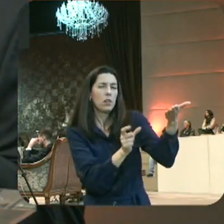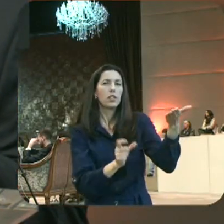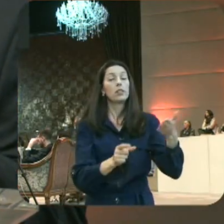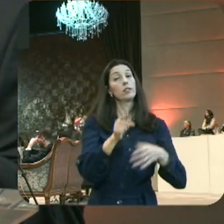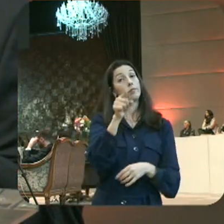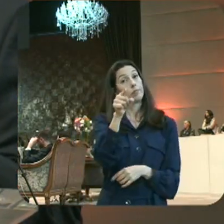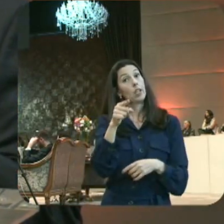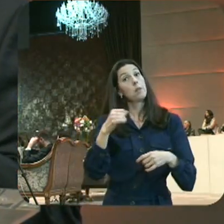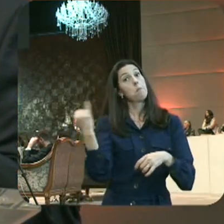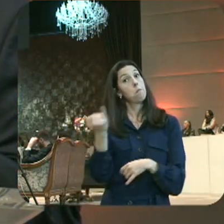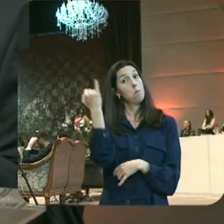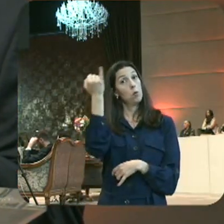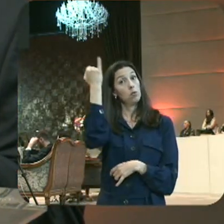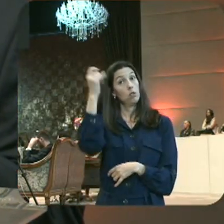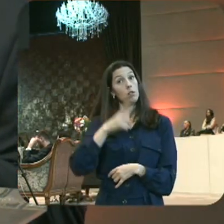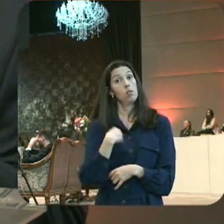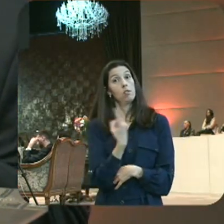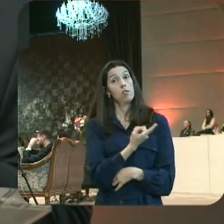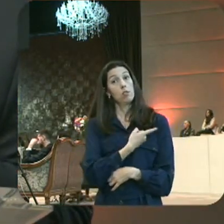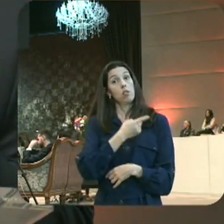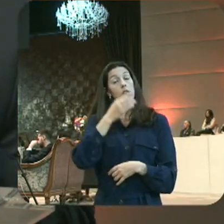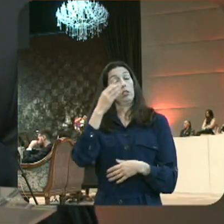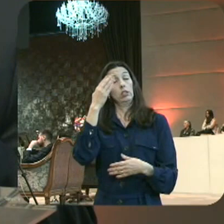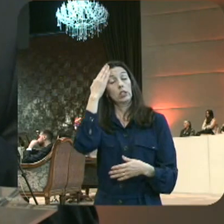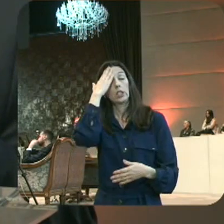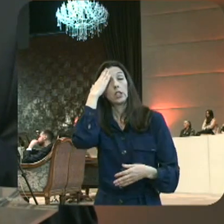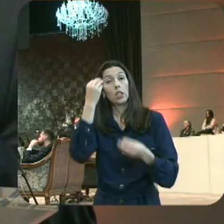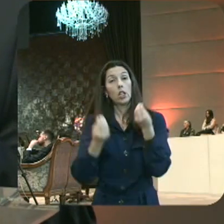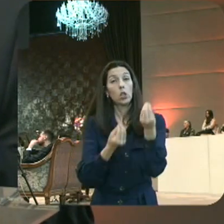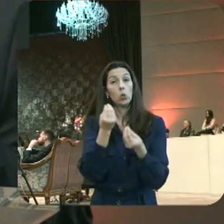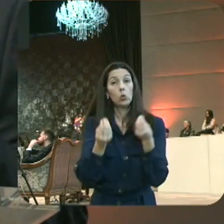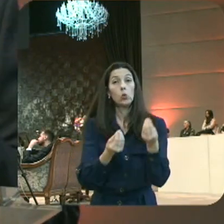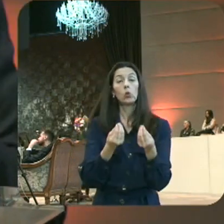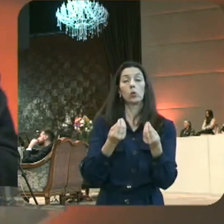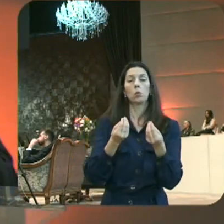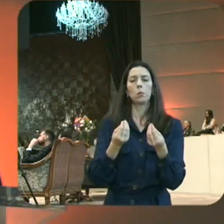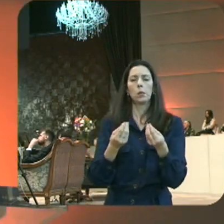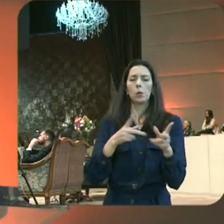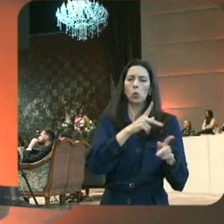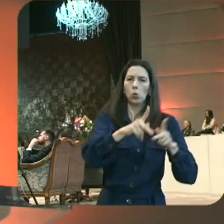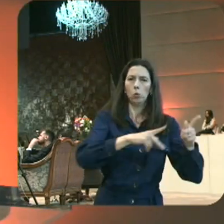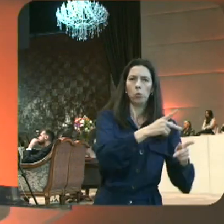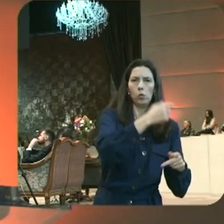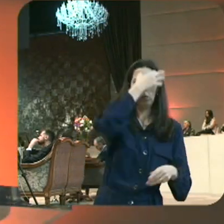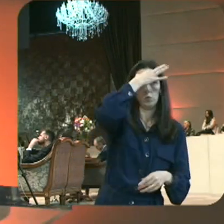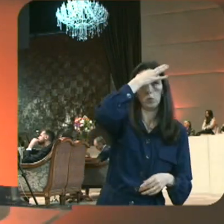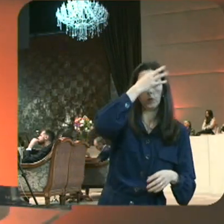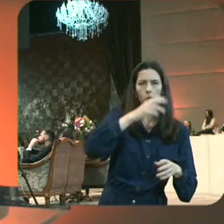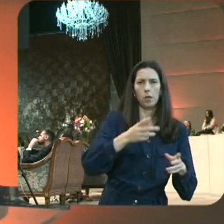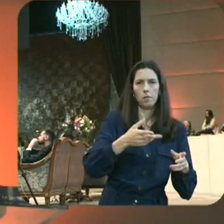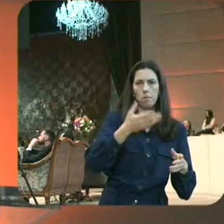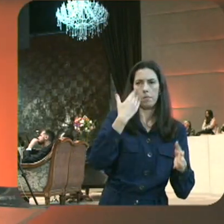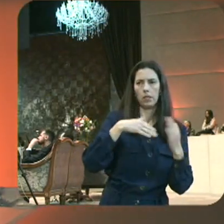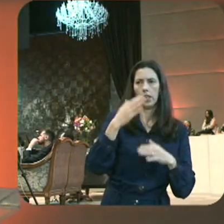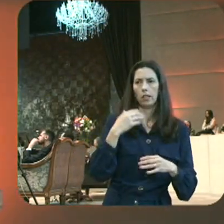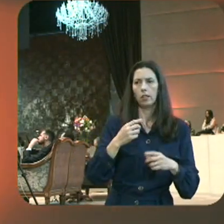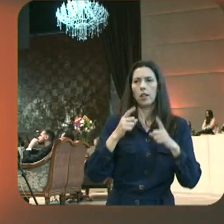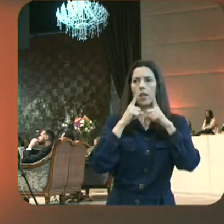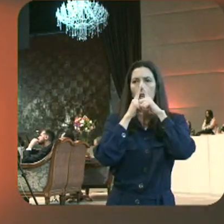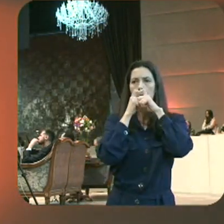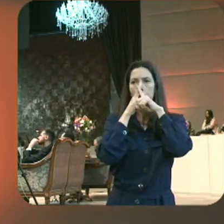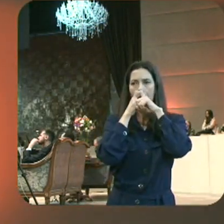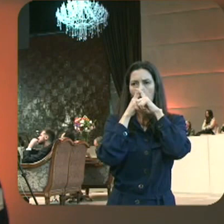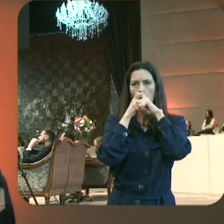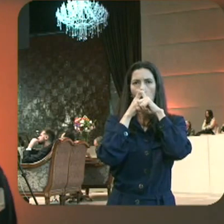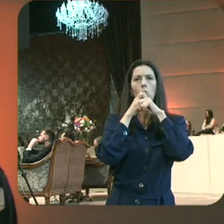é que funciona a mente hebraica, para a gente poder entender. Então, a mente hebraica, quando ela quer dar